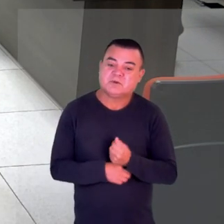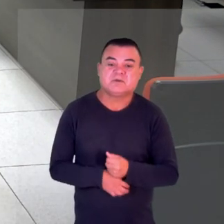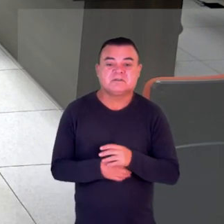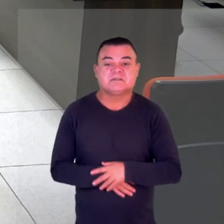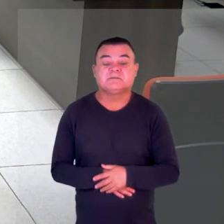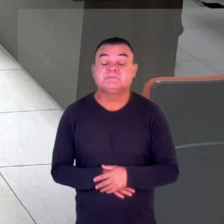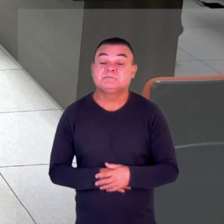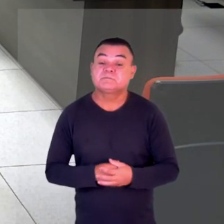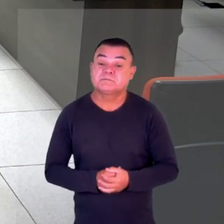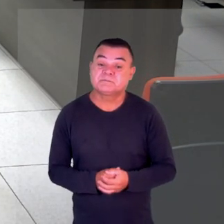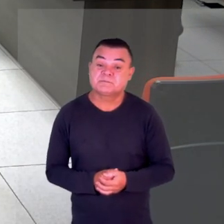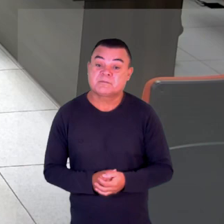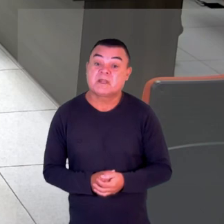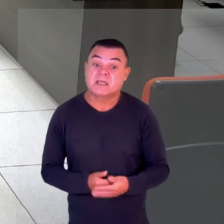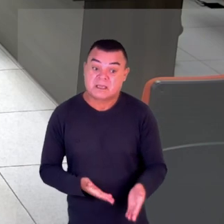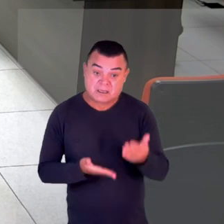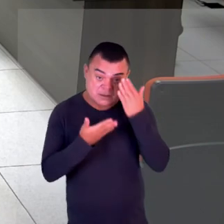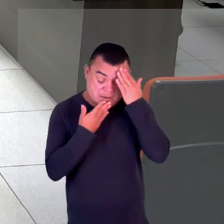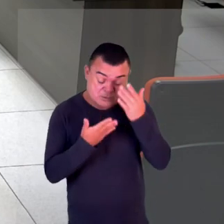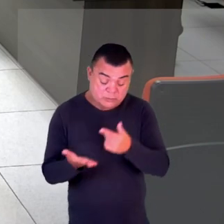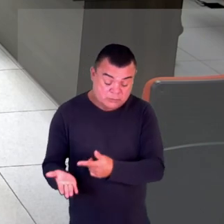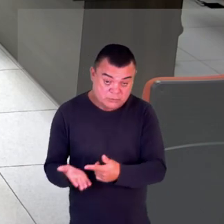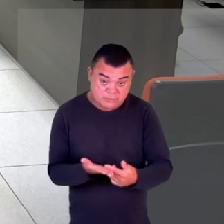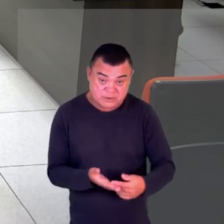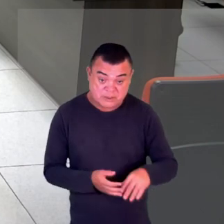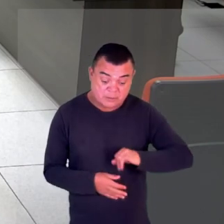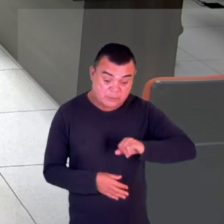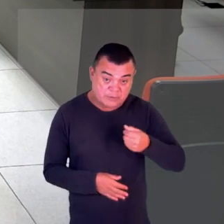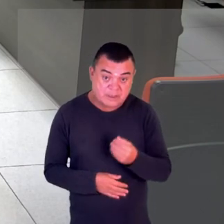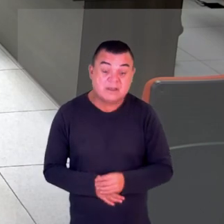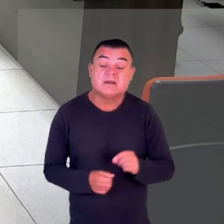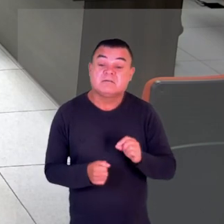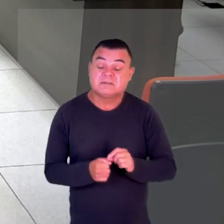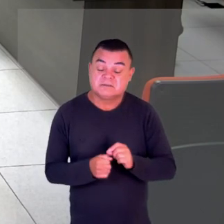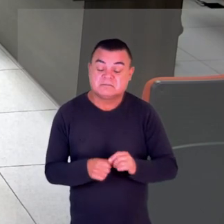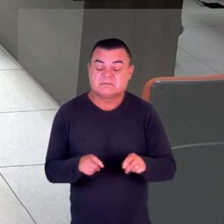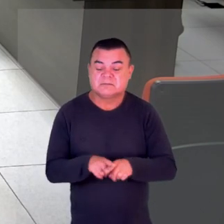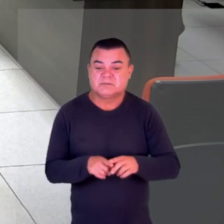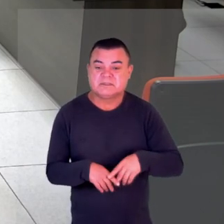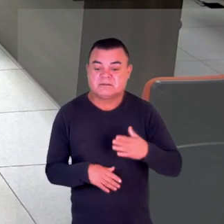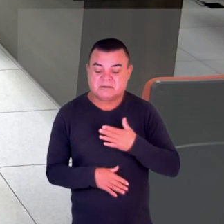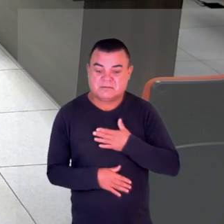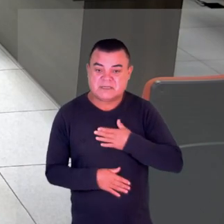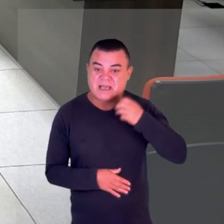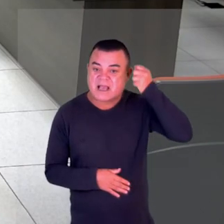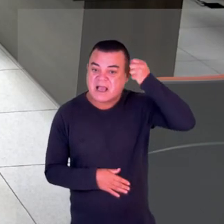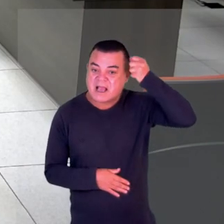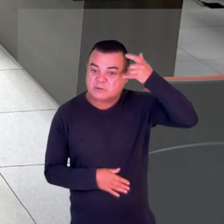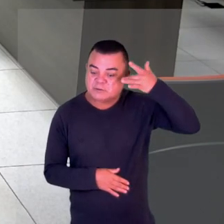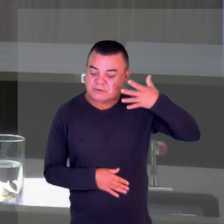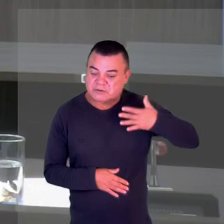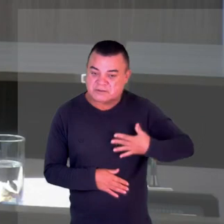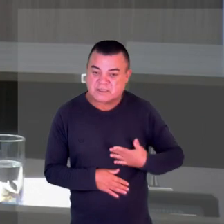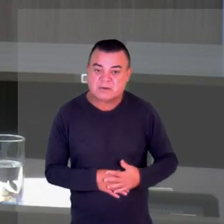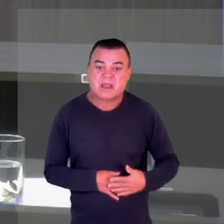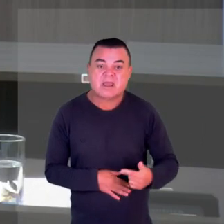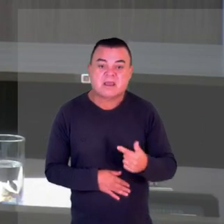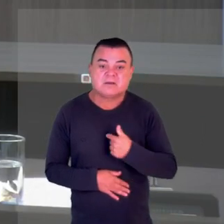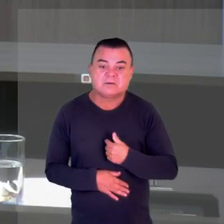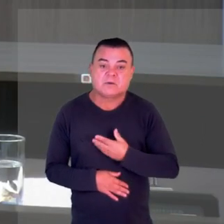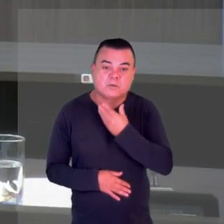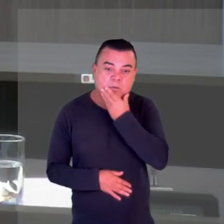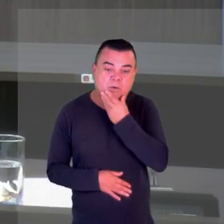bolen eh e Agradeço o convite aproveitar para fazer também minha audiodescrição já que não fiz da outra vez eh sou um homem